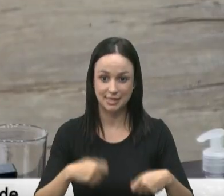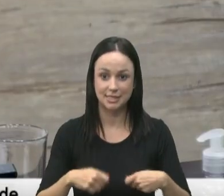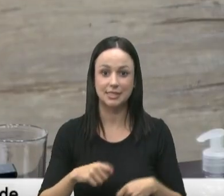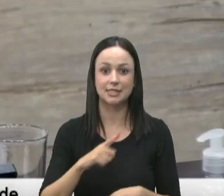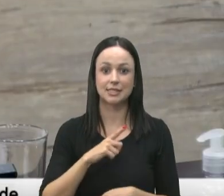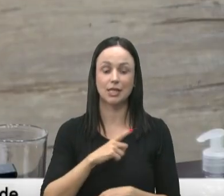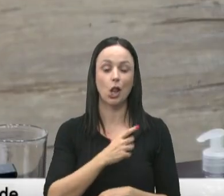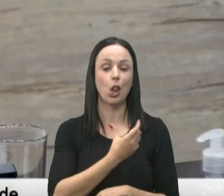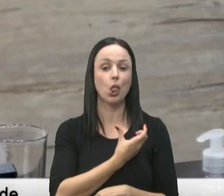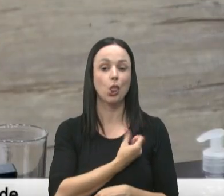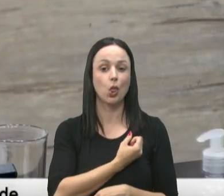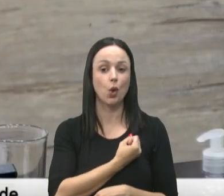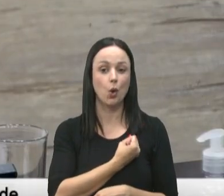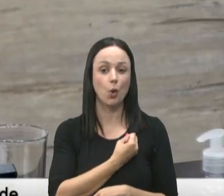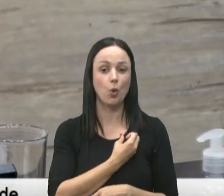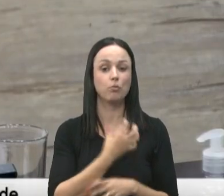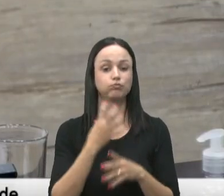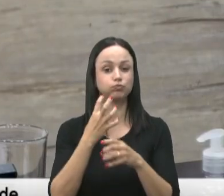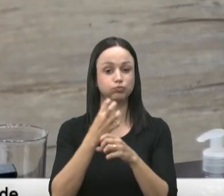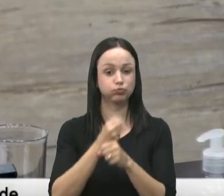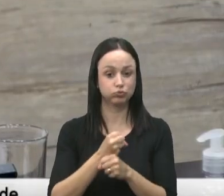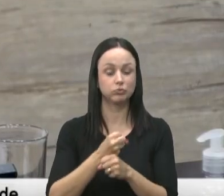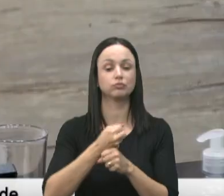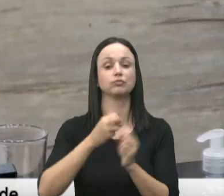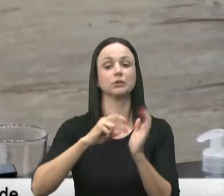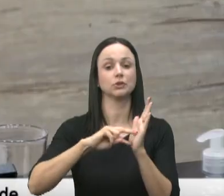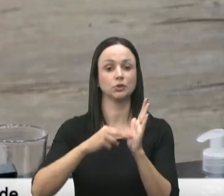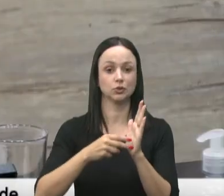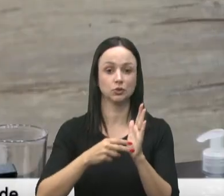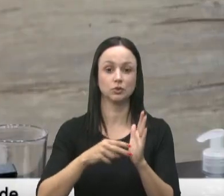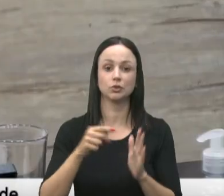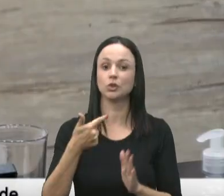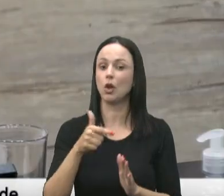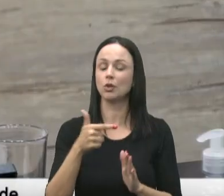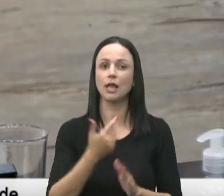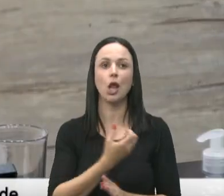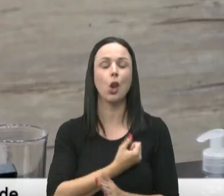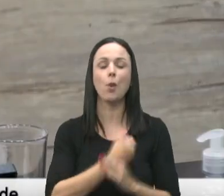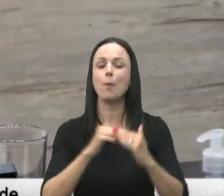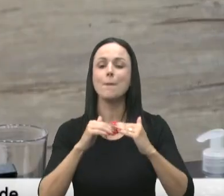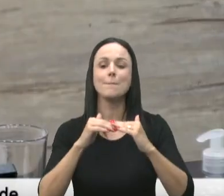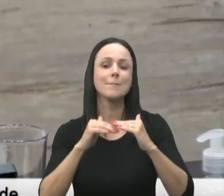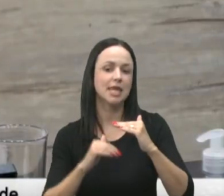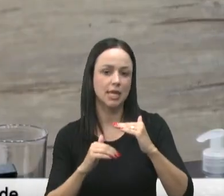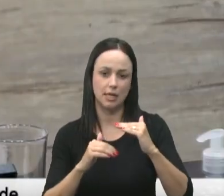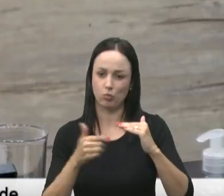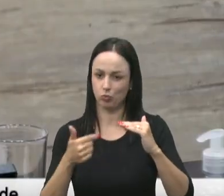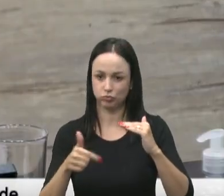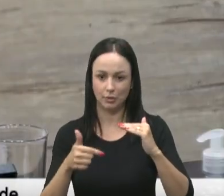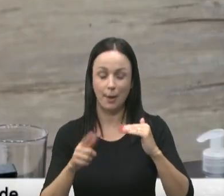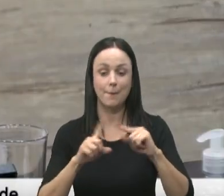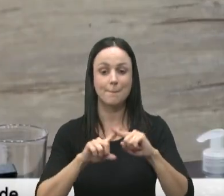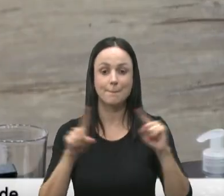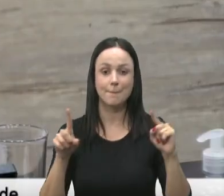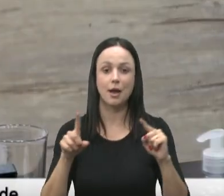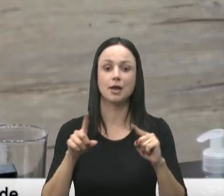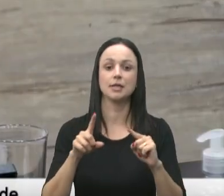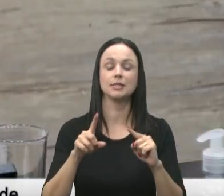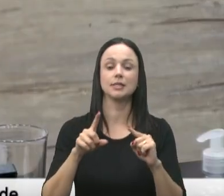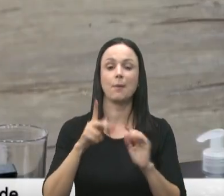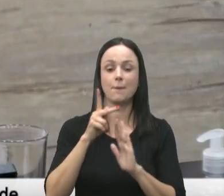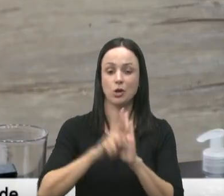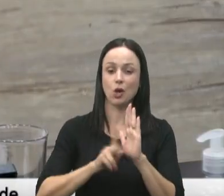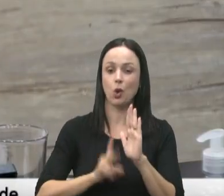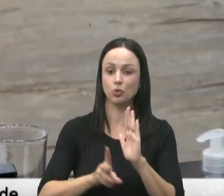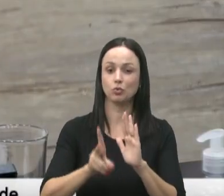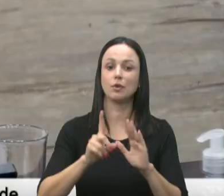número significativo, embora não exista um número mínimo para que o projeto continue caminhando,